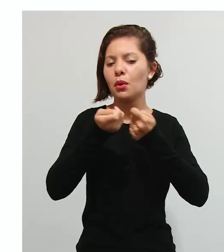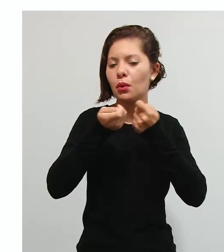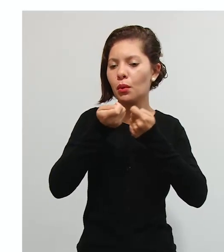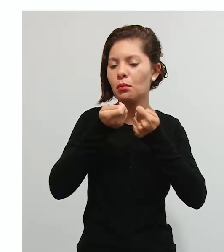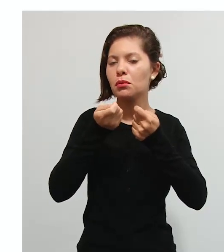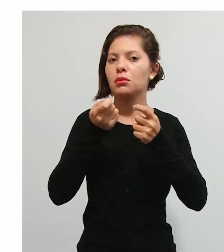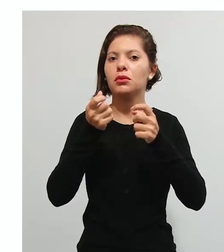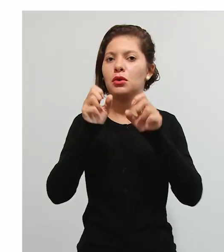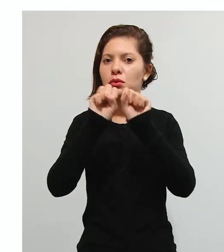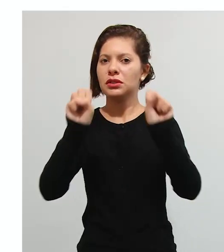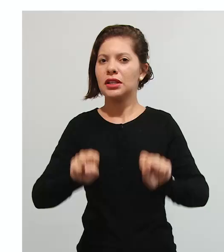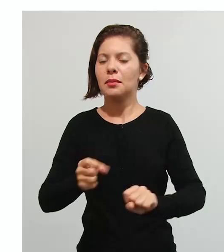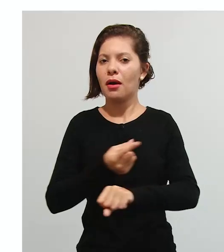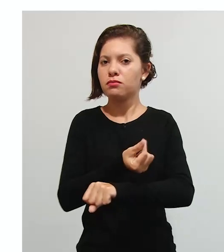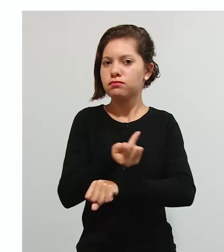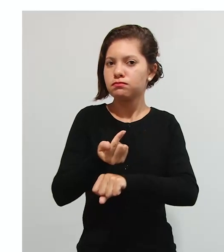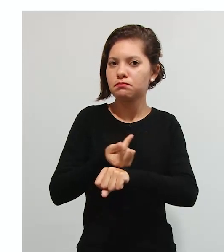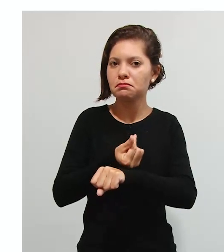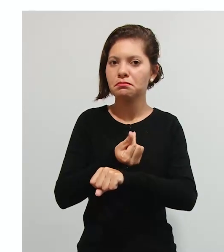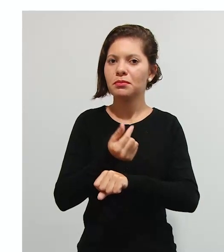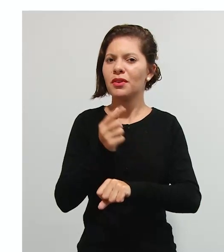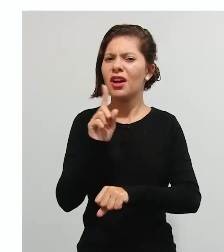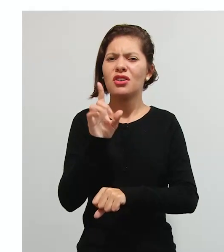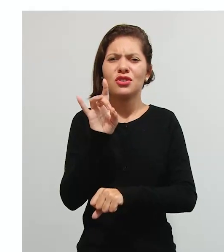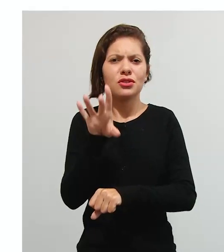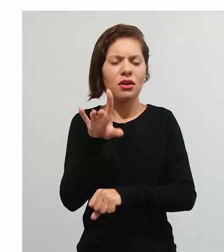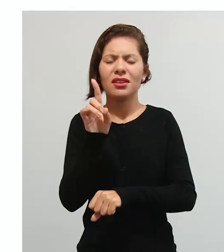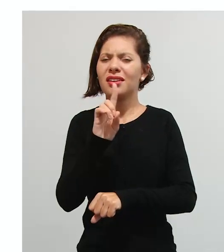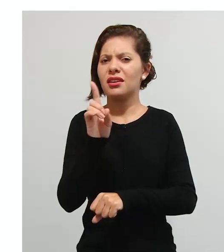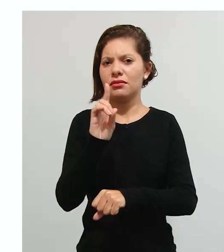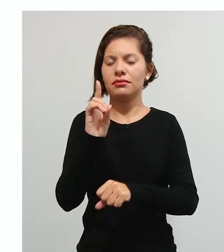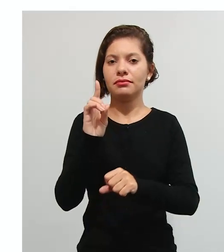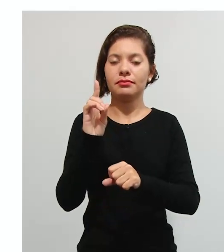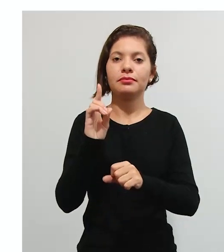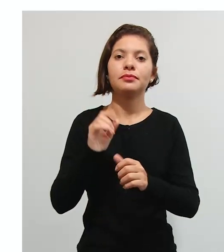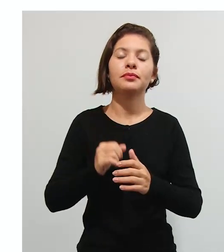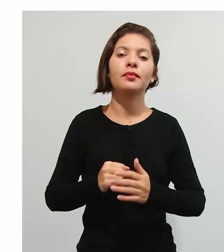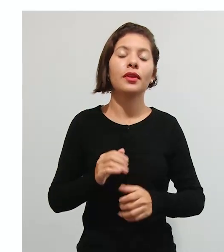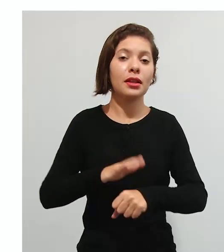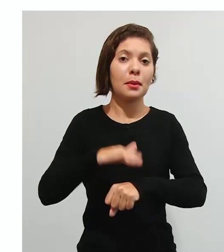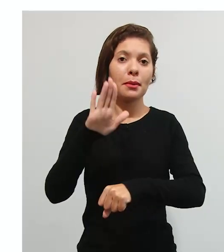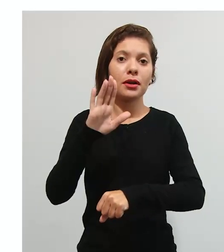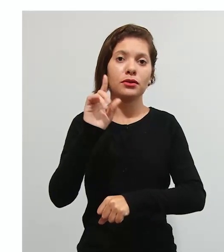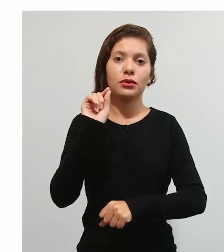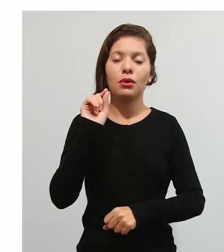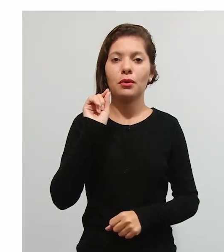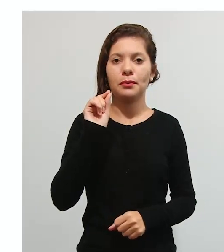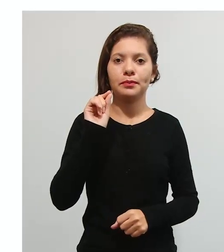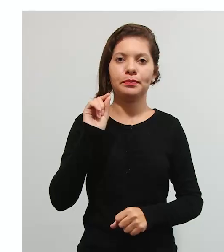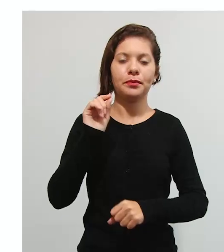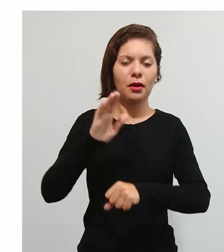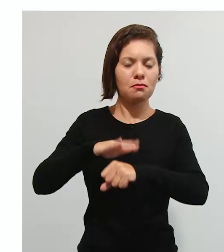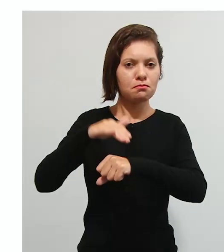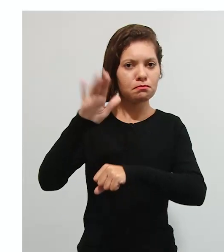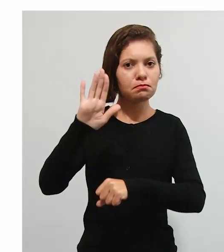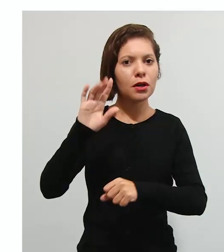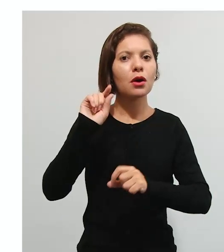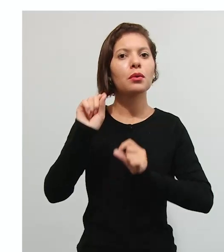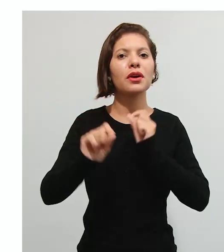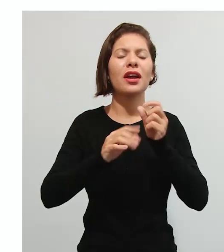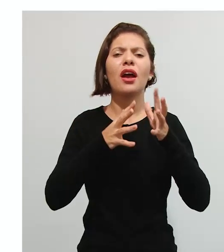do sistema capitalista, mas não é só isso, tá? O neoliberalismo, ele vai para além, ele